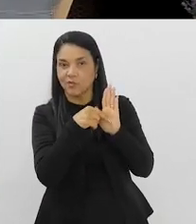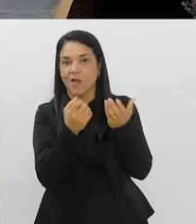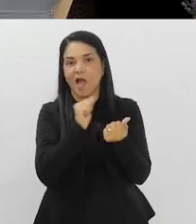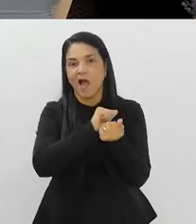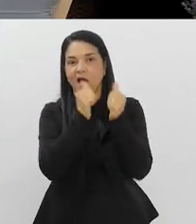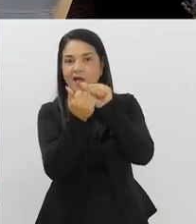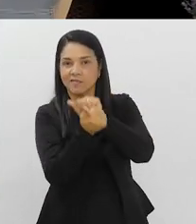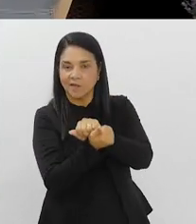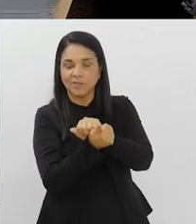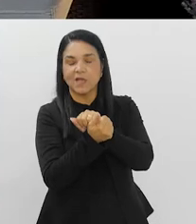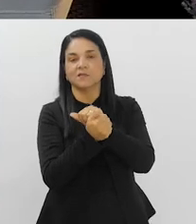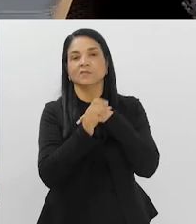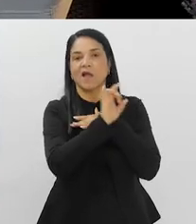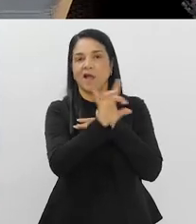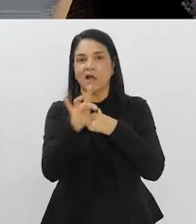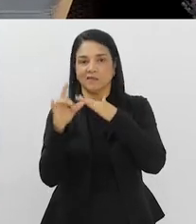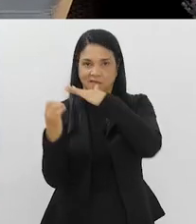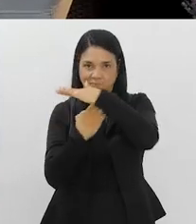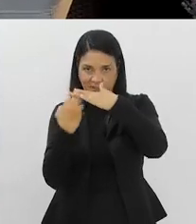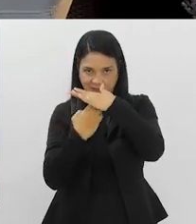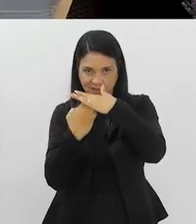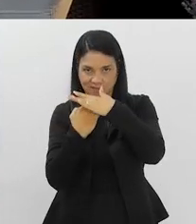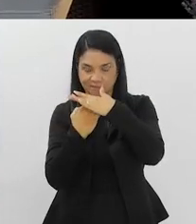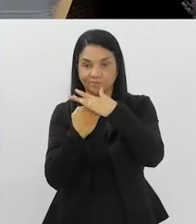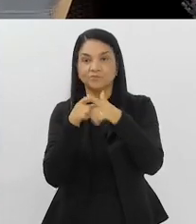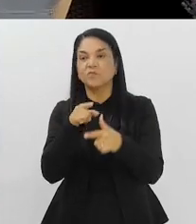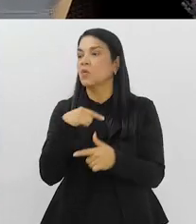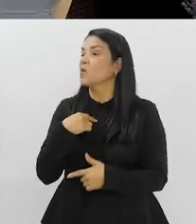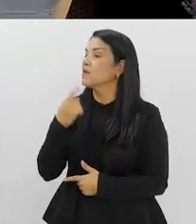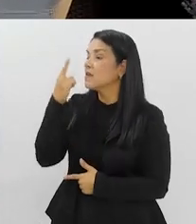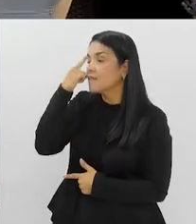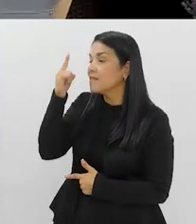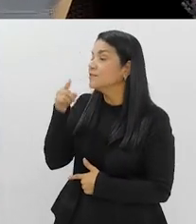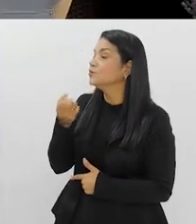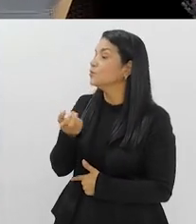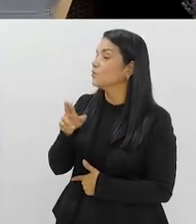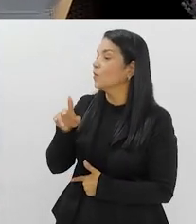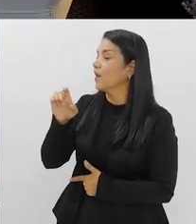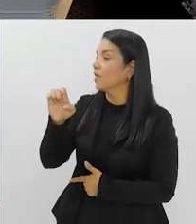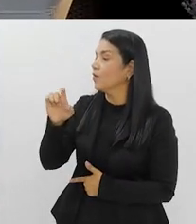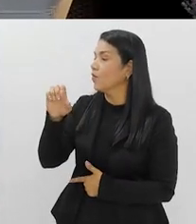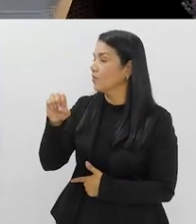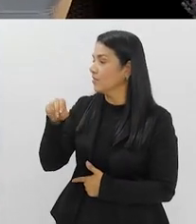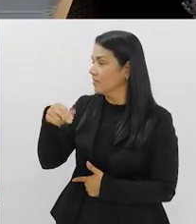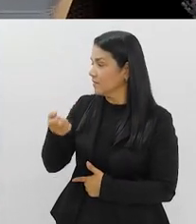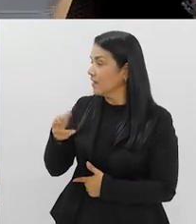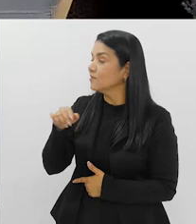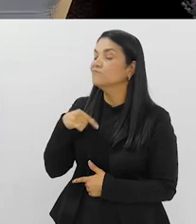projeto e adaptado à realidade de cada organização. Doutor Leonardo, o que que o senhor achou aí dessa ideia? O senhor acha